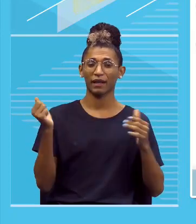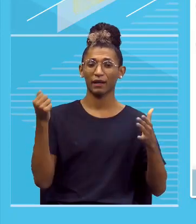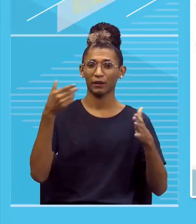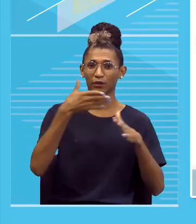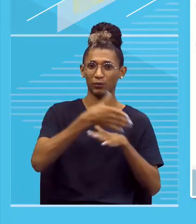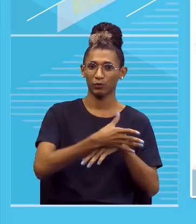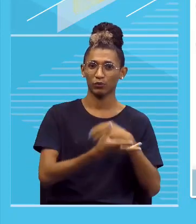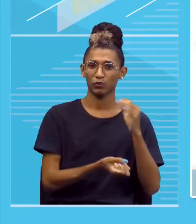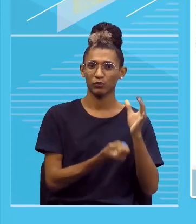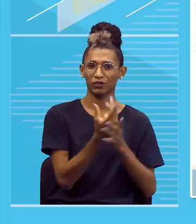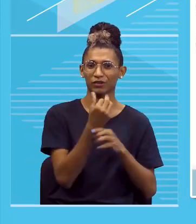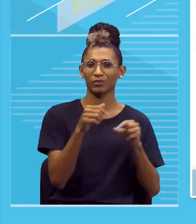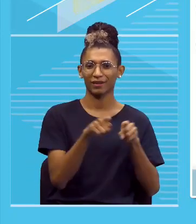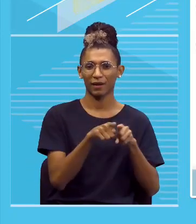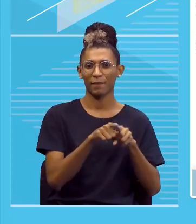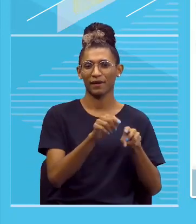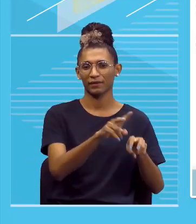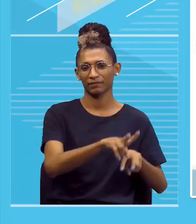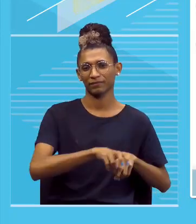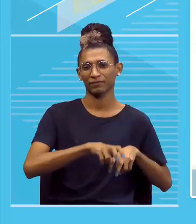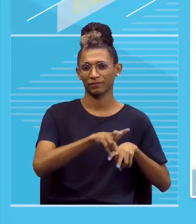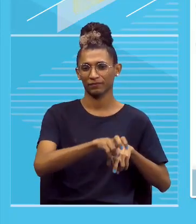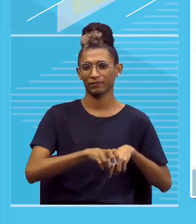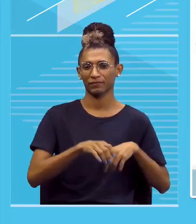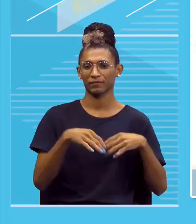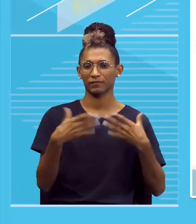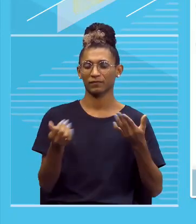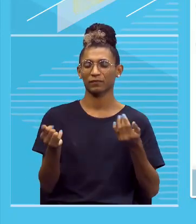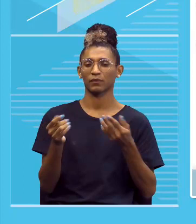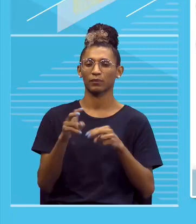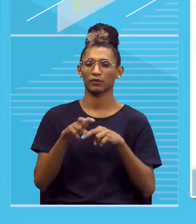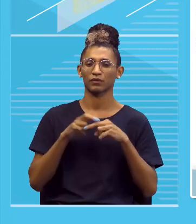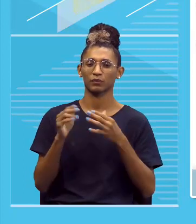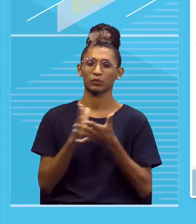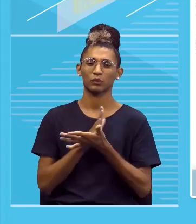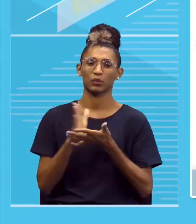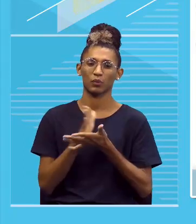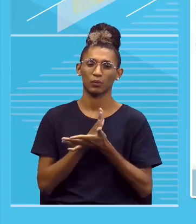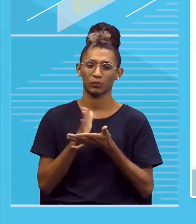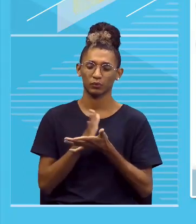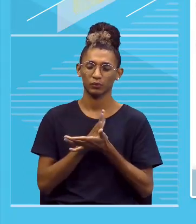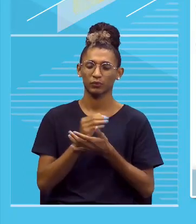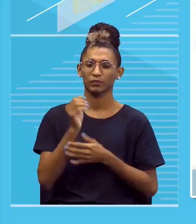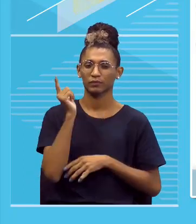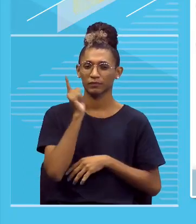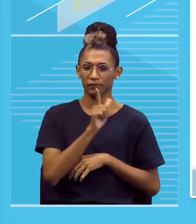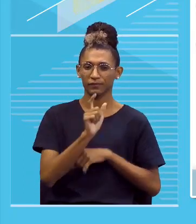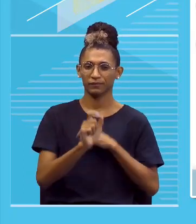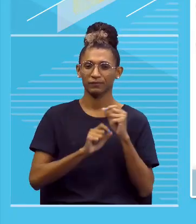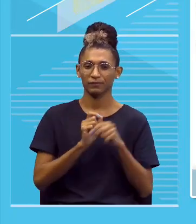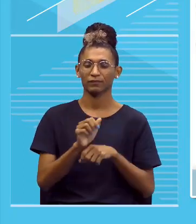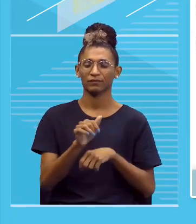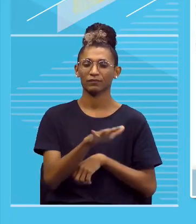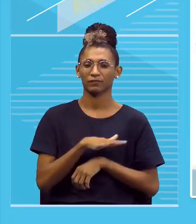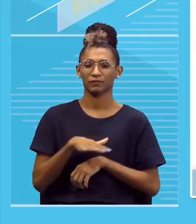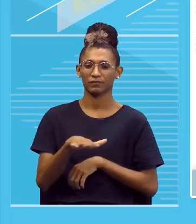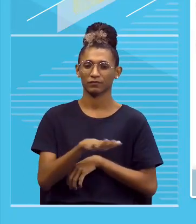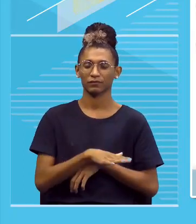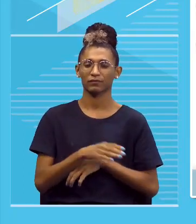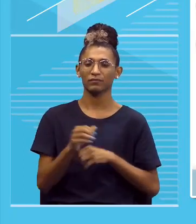campo Essas atividades devido Essas atividades ganharem o campo